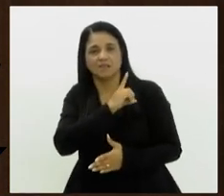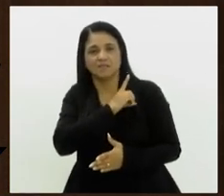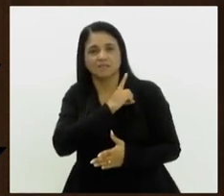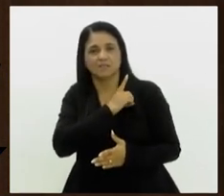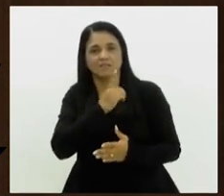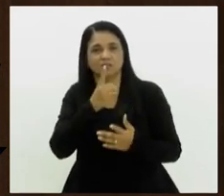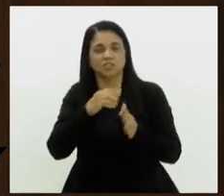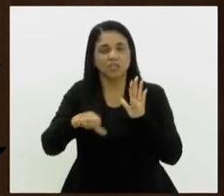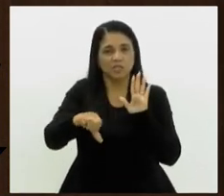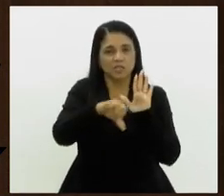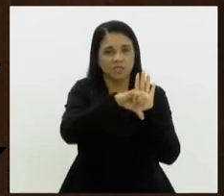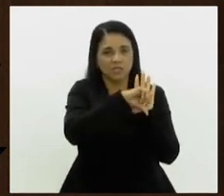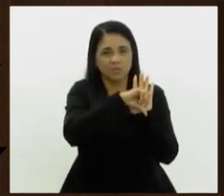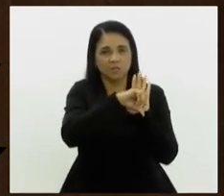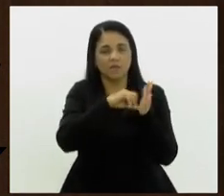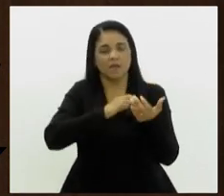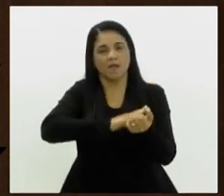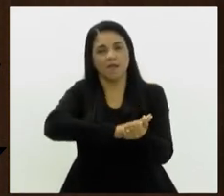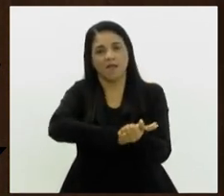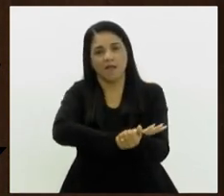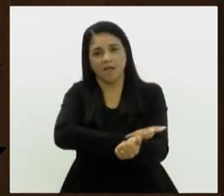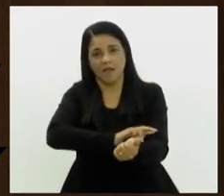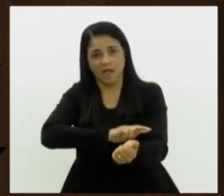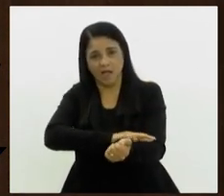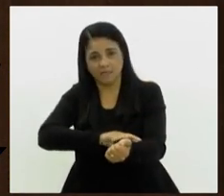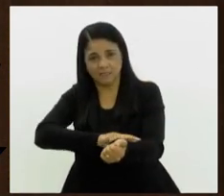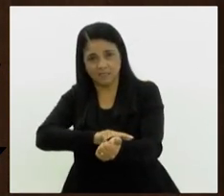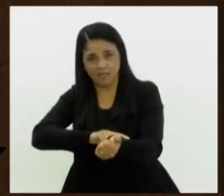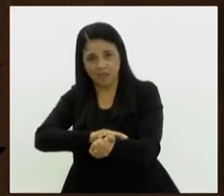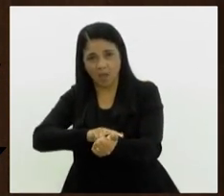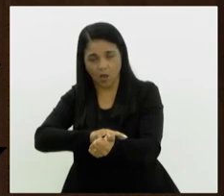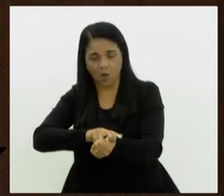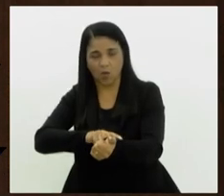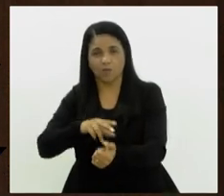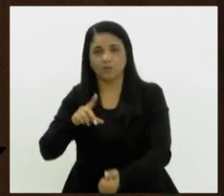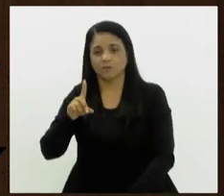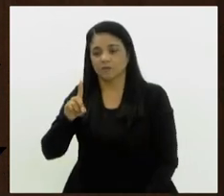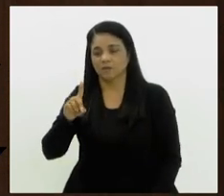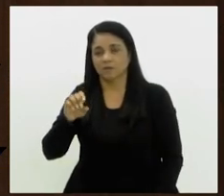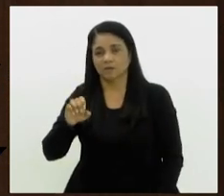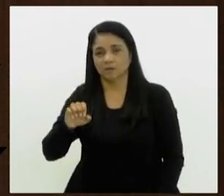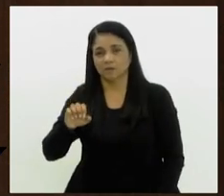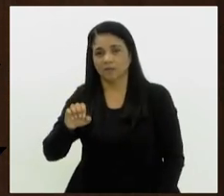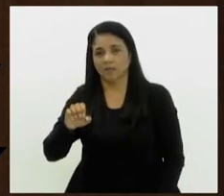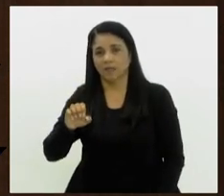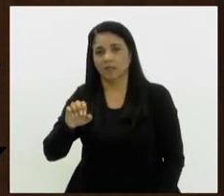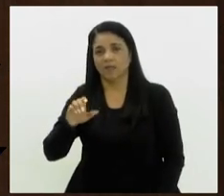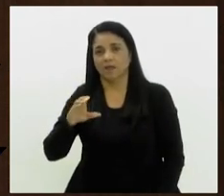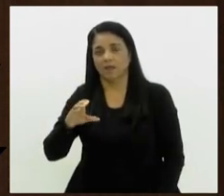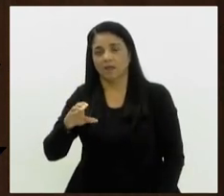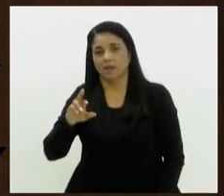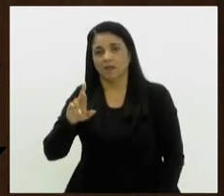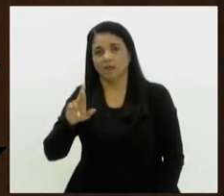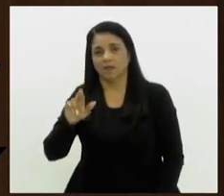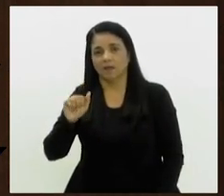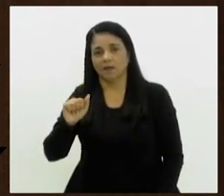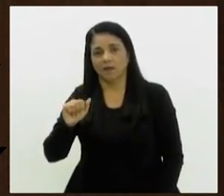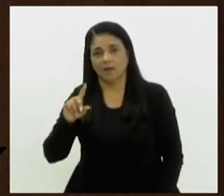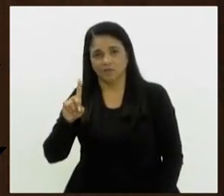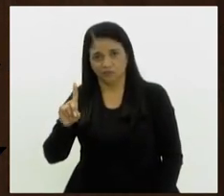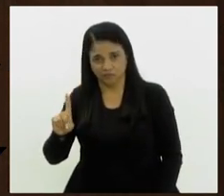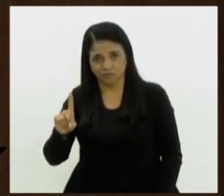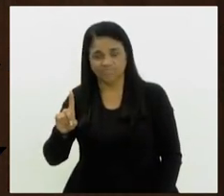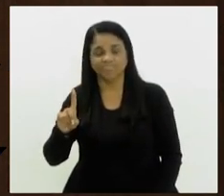Raciais e Combate à Intolerância, a DECRAD. 10 anos, uma lei de minha autoria, 10 anos para que ela fosse implantada.